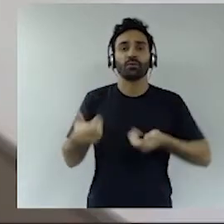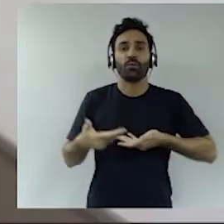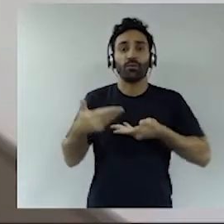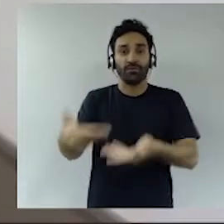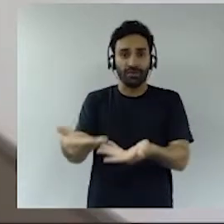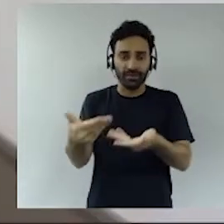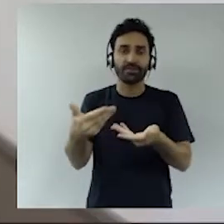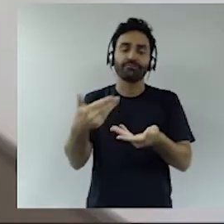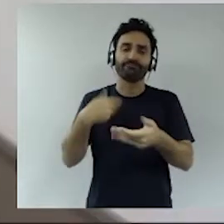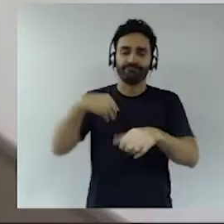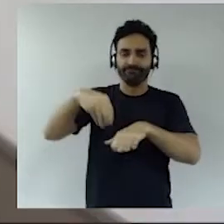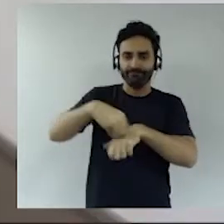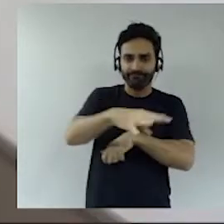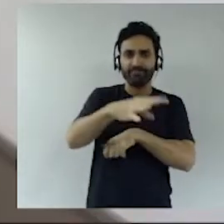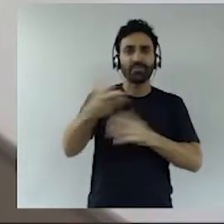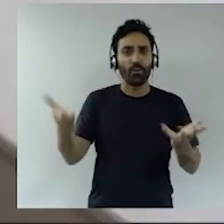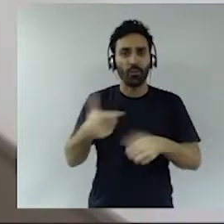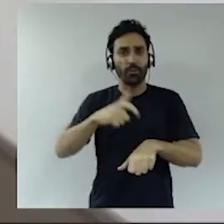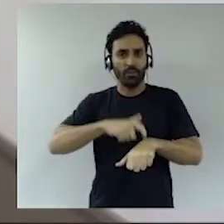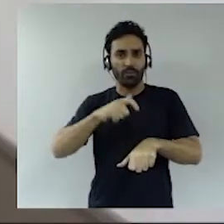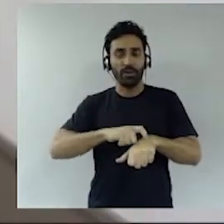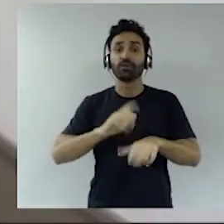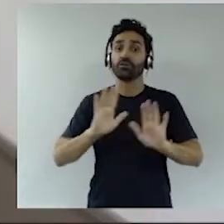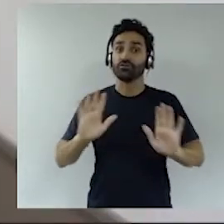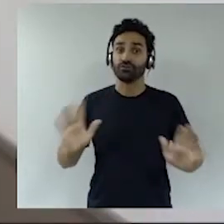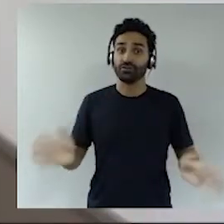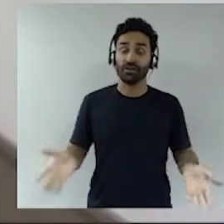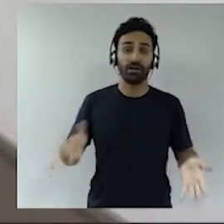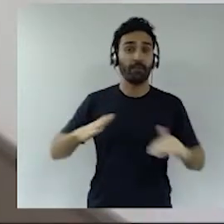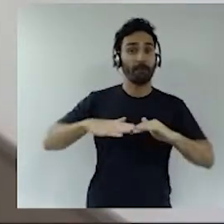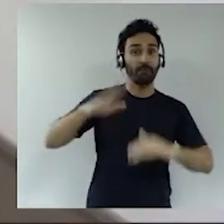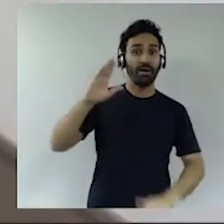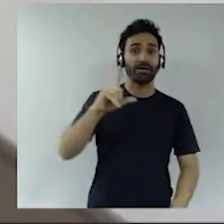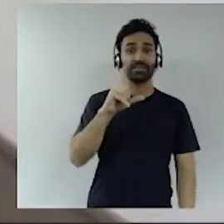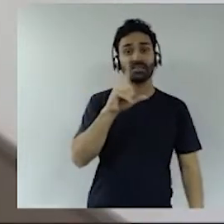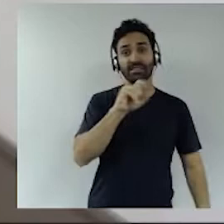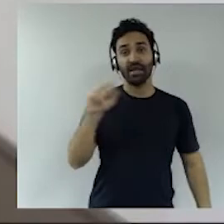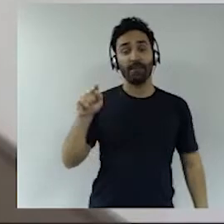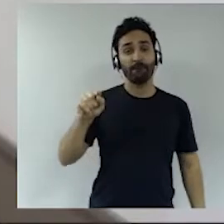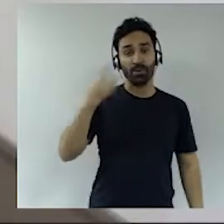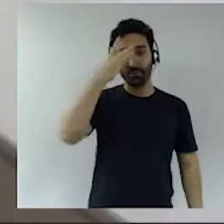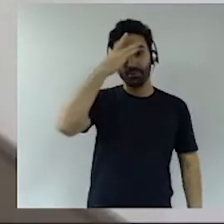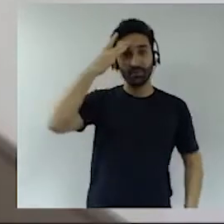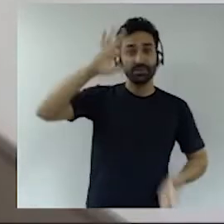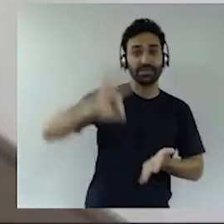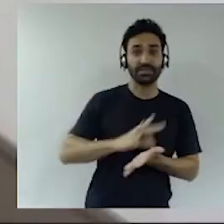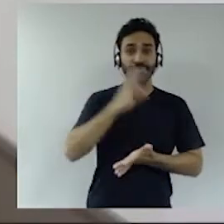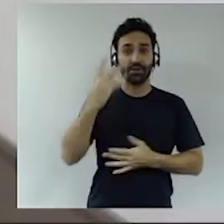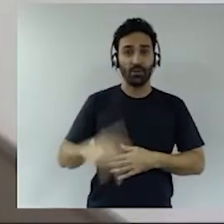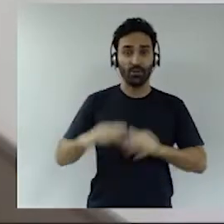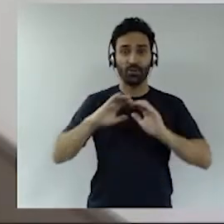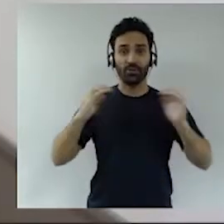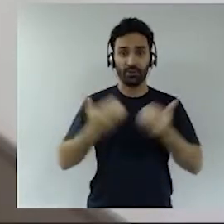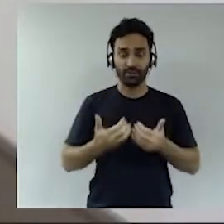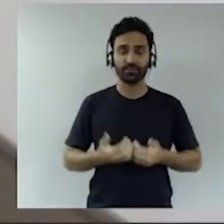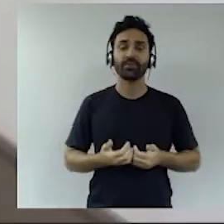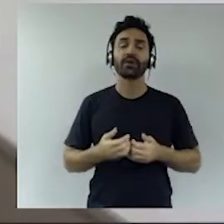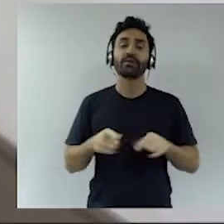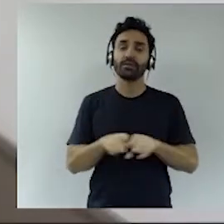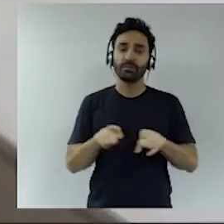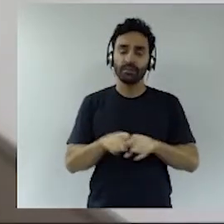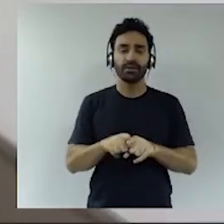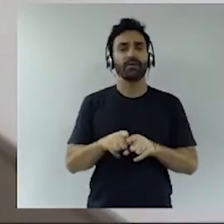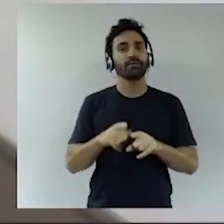e registrar que, neste momento, ultrapassamos a marca dos 100 mil inscritos no Congresso. Além disso, para demonstrar